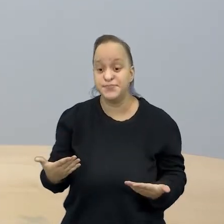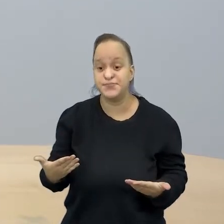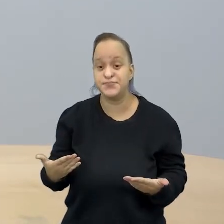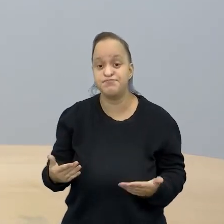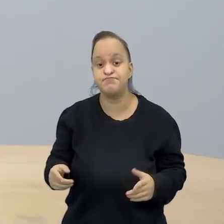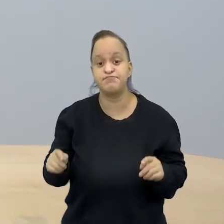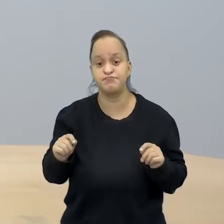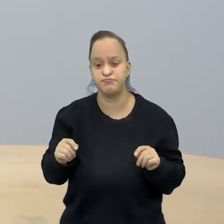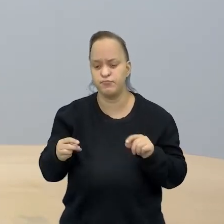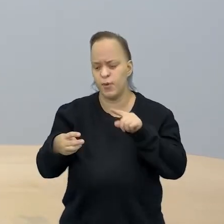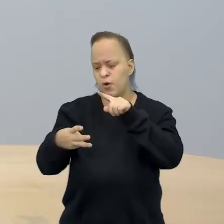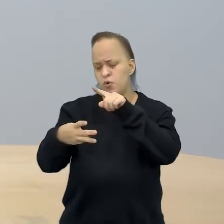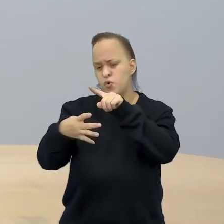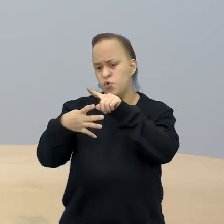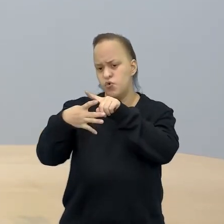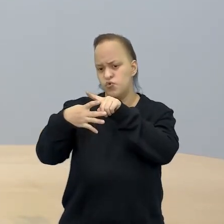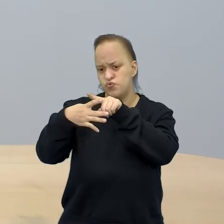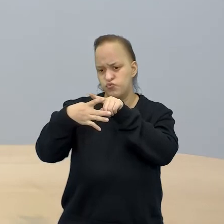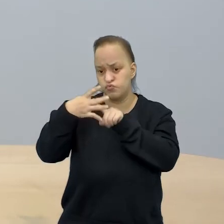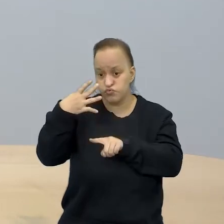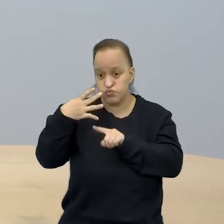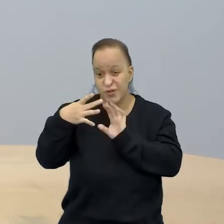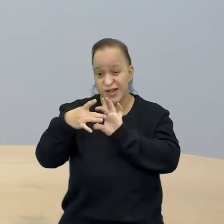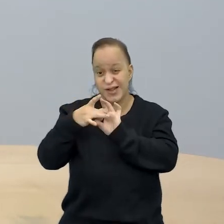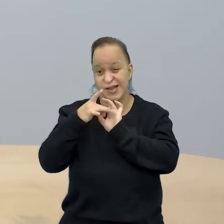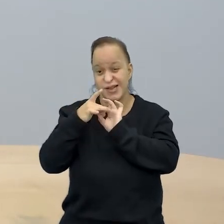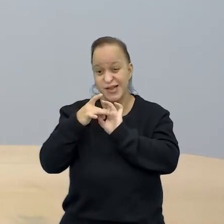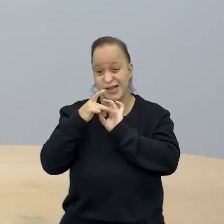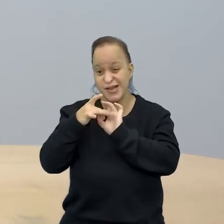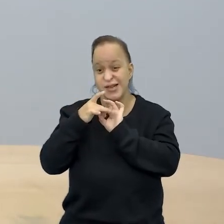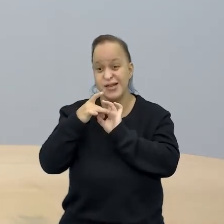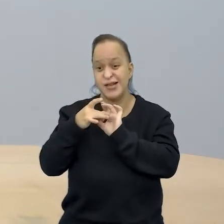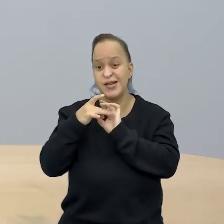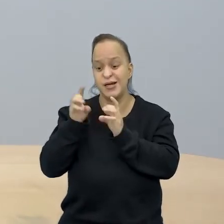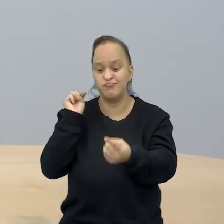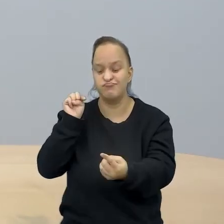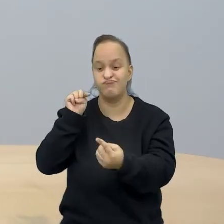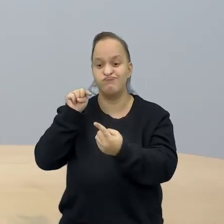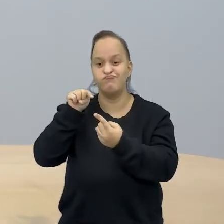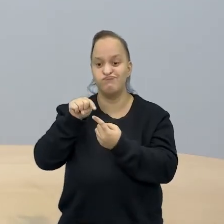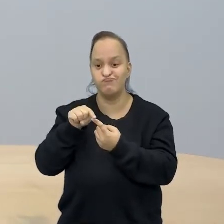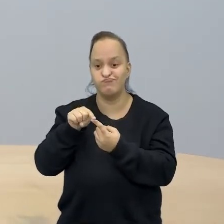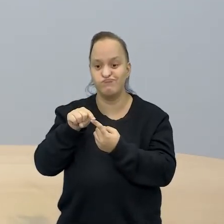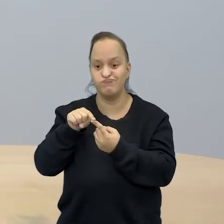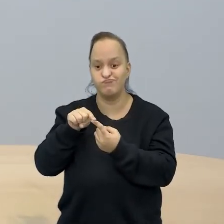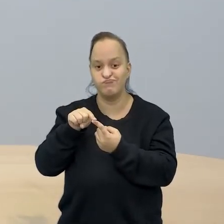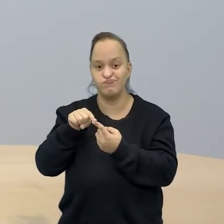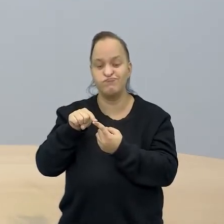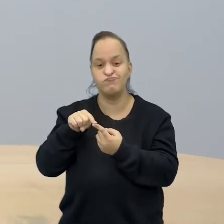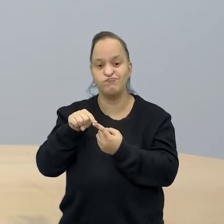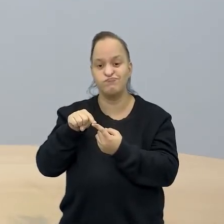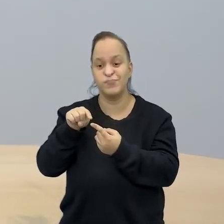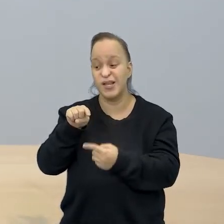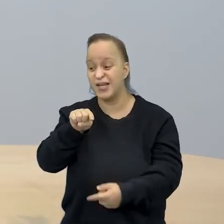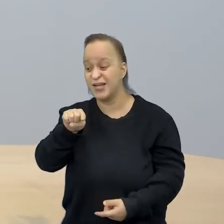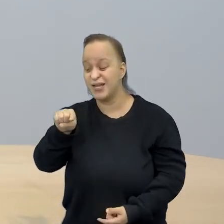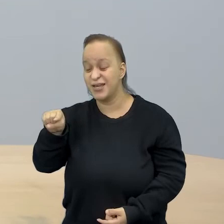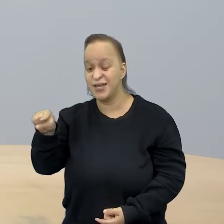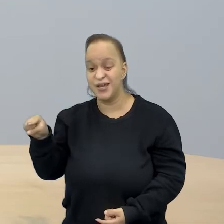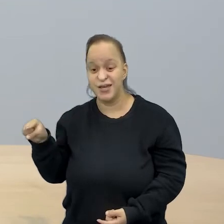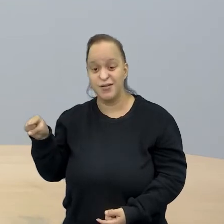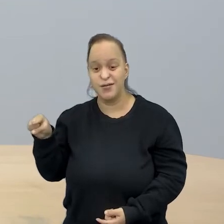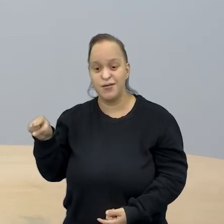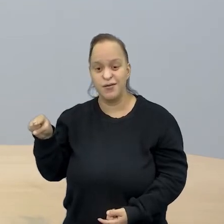o conjunto de todas as coisas tem como objetivo final a